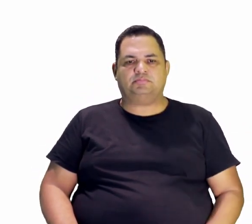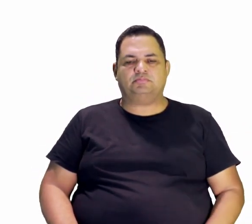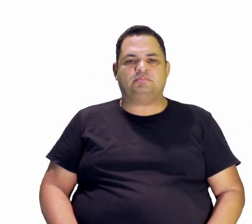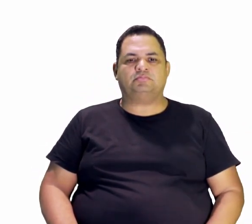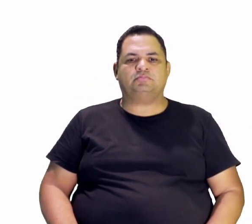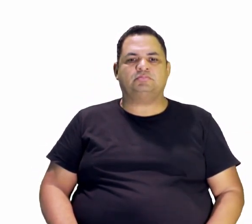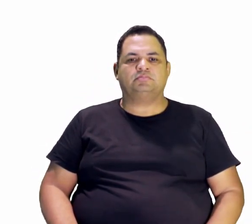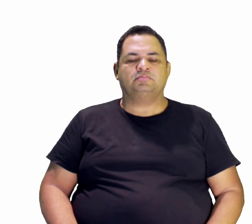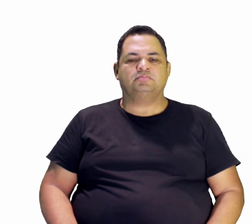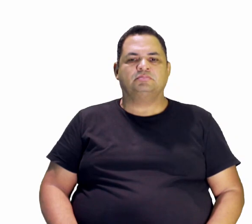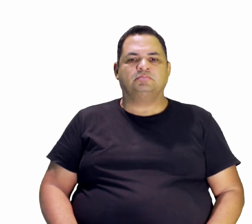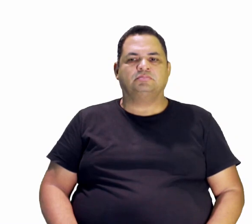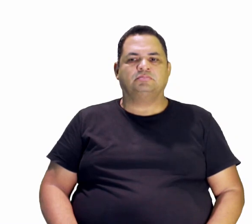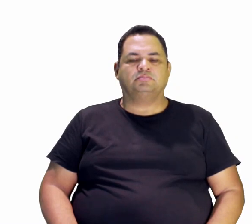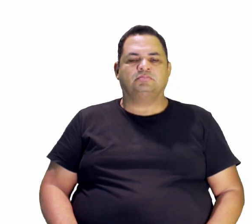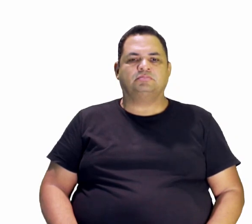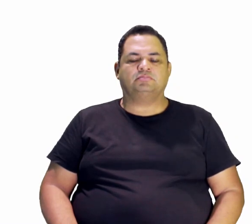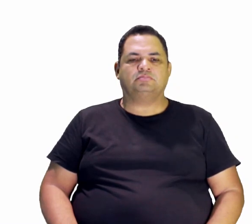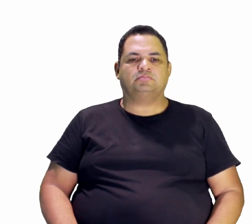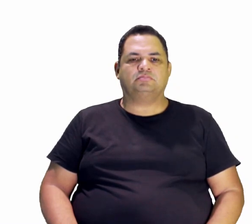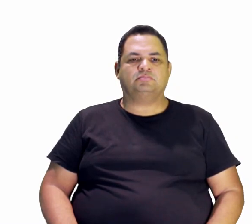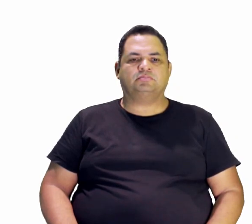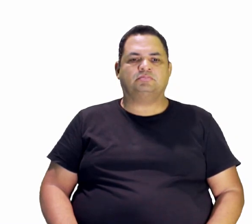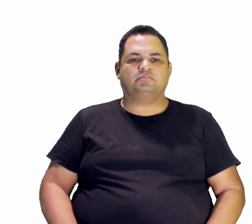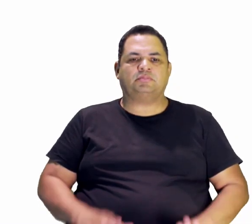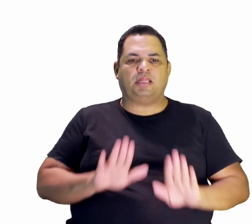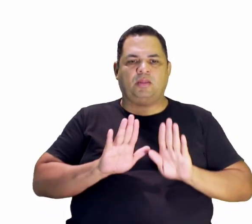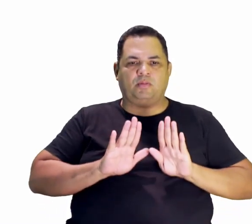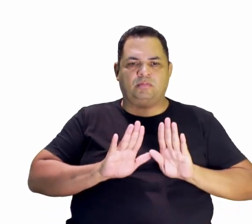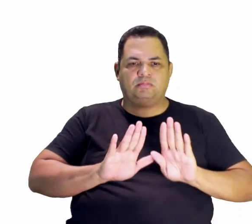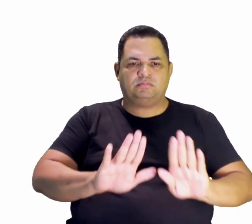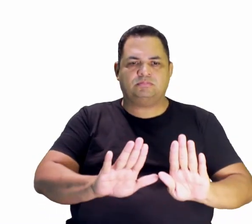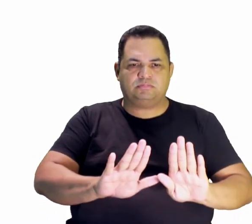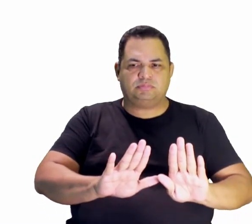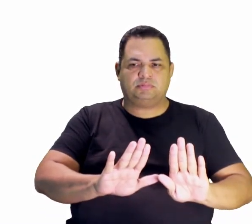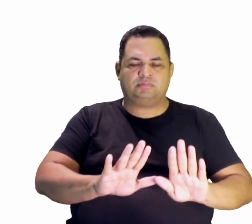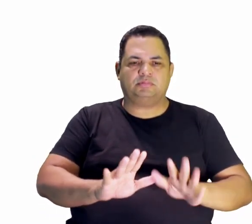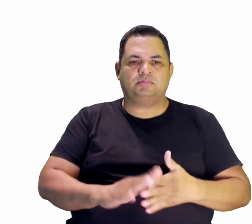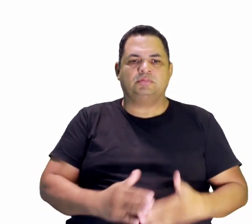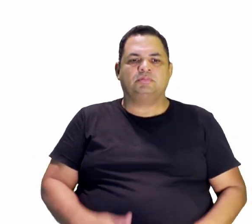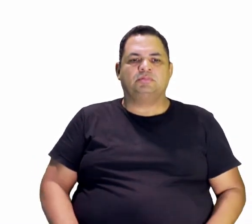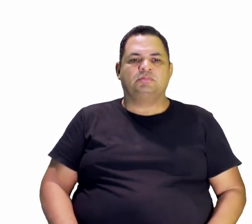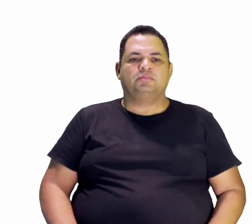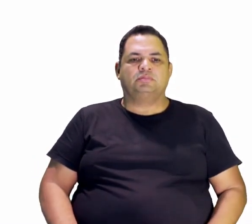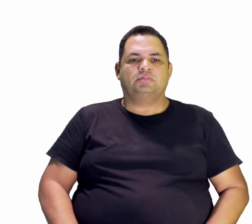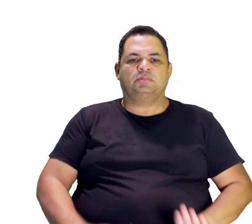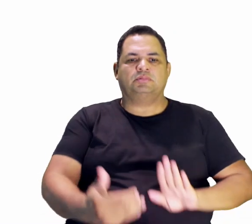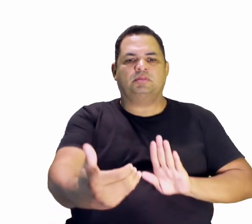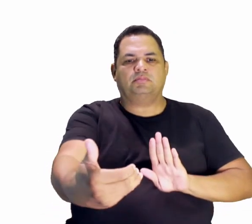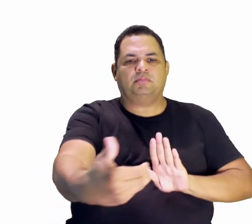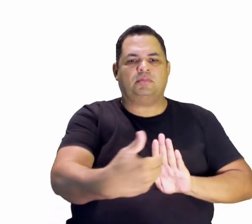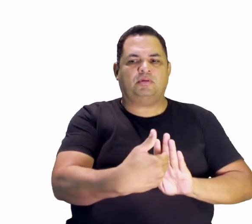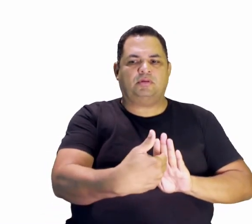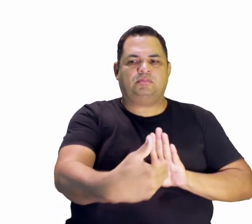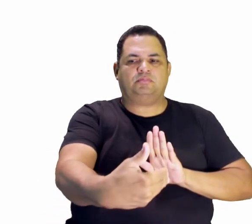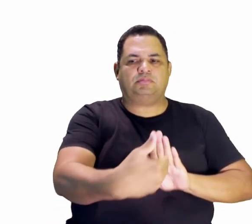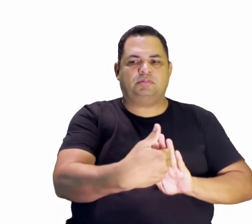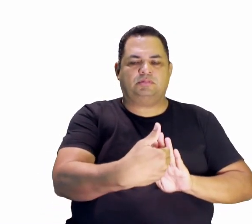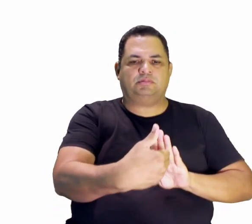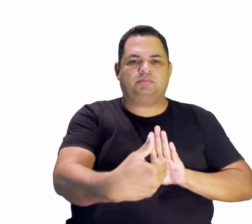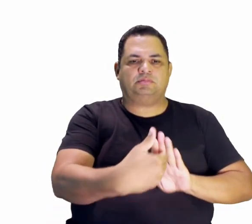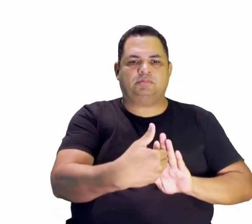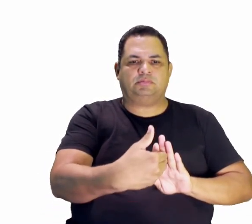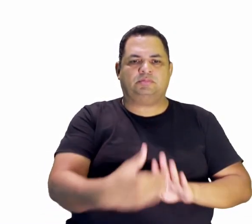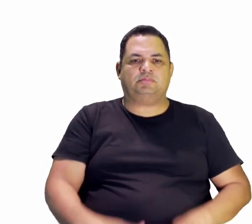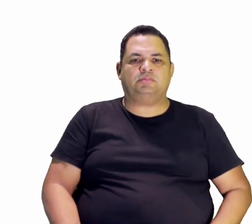perpendicular à superfície, tá? Então ele empurra com o pé para cá, a normal apoia aqui. Então você vê que agora ela não está